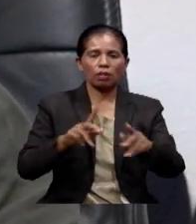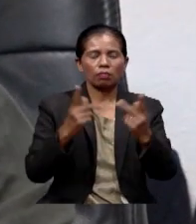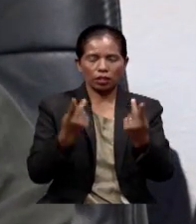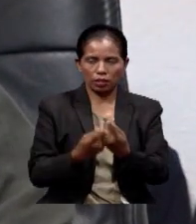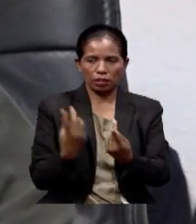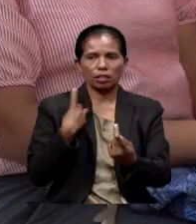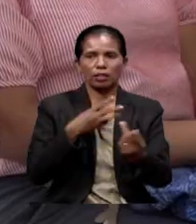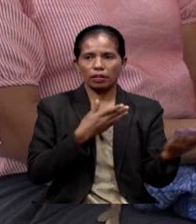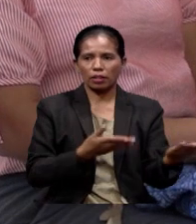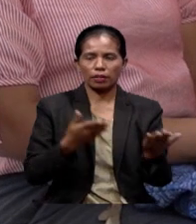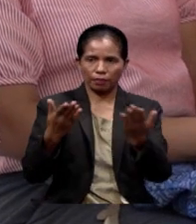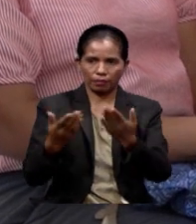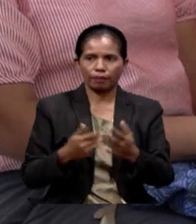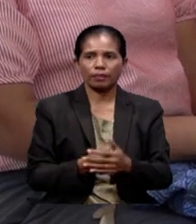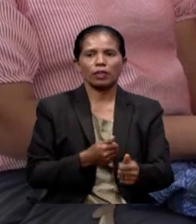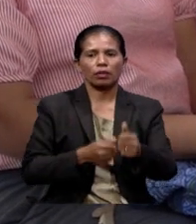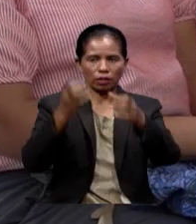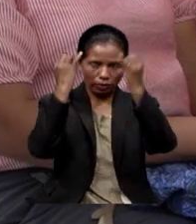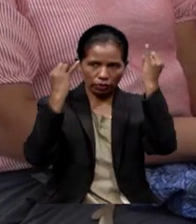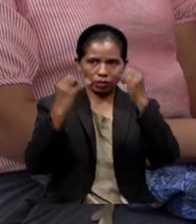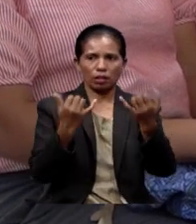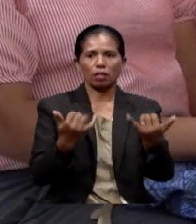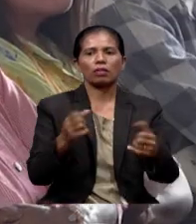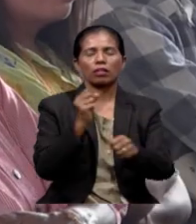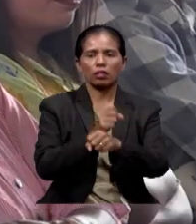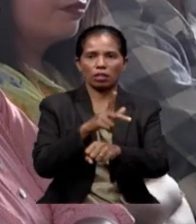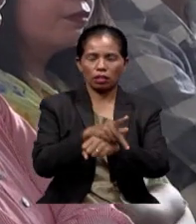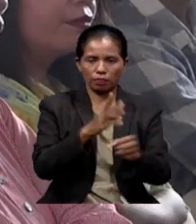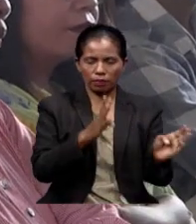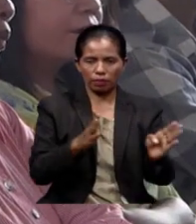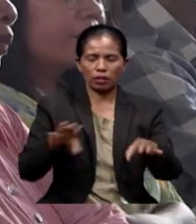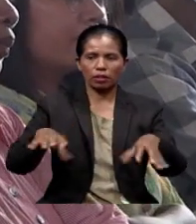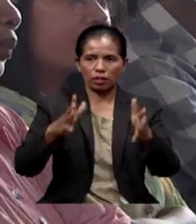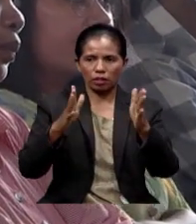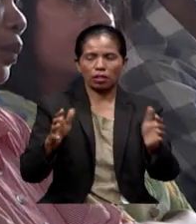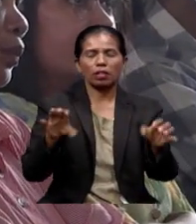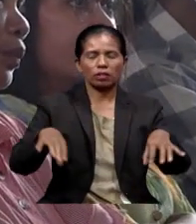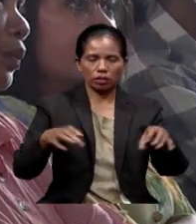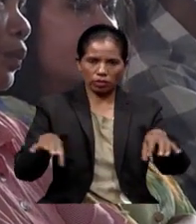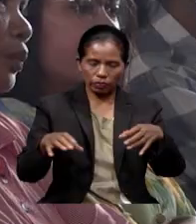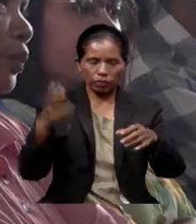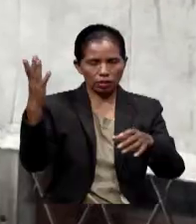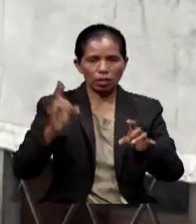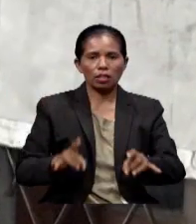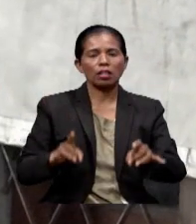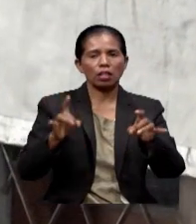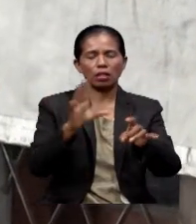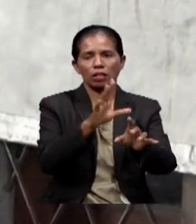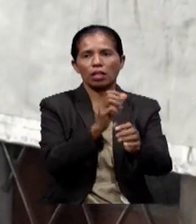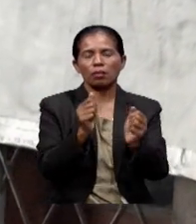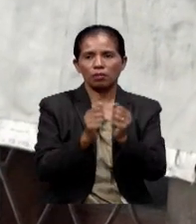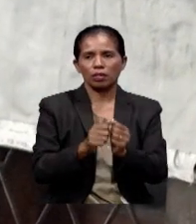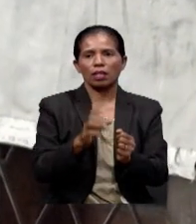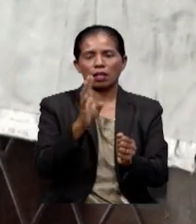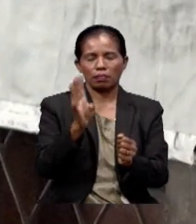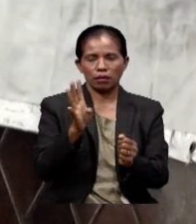bem empregador se ter informação da Dauni se for para preparar hela trabalhador ba serviço e arai liur hamuto que nem hat nulo